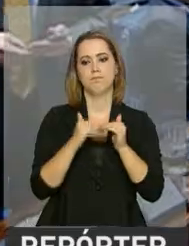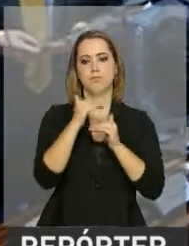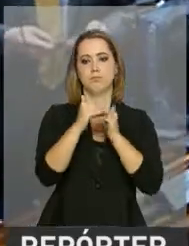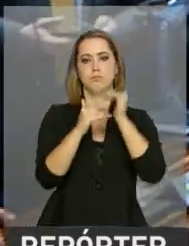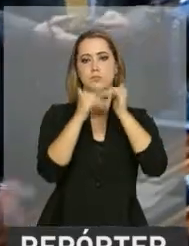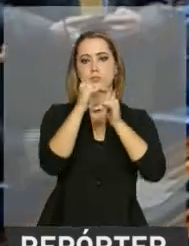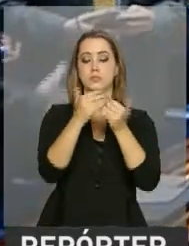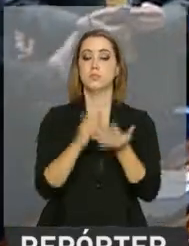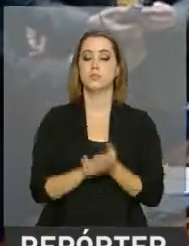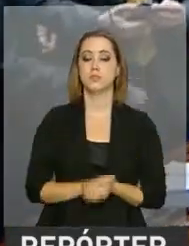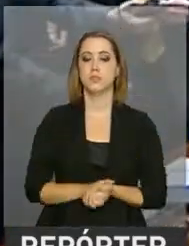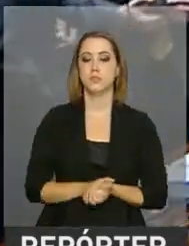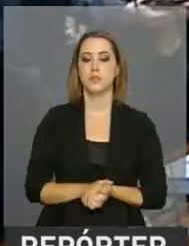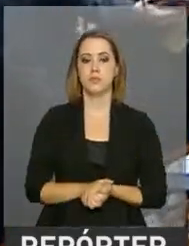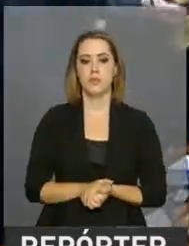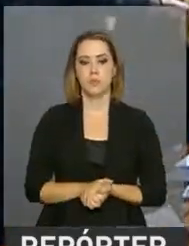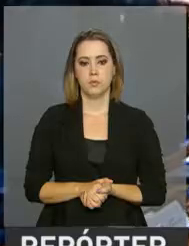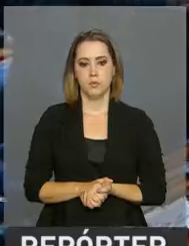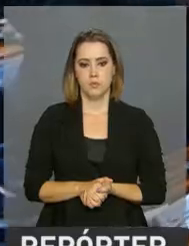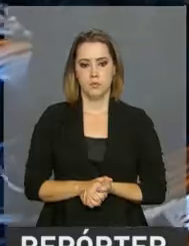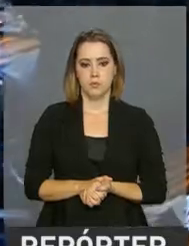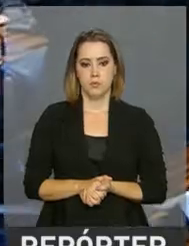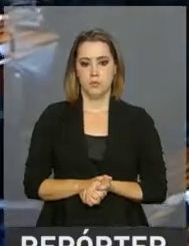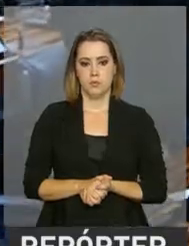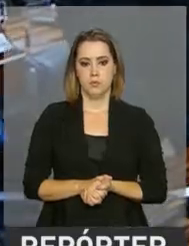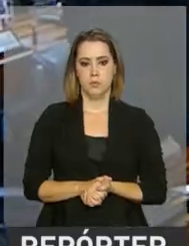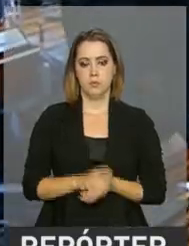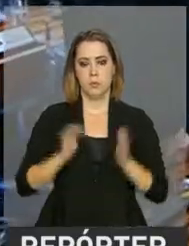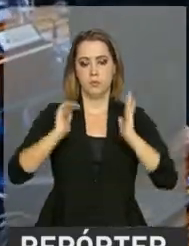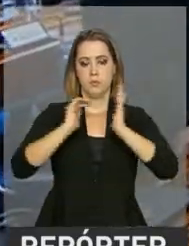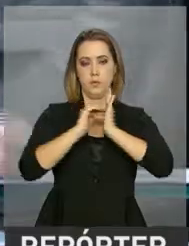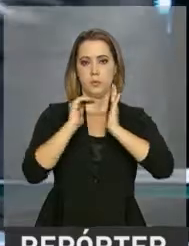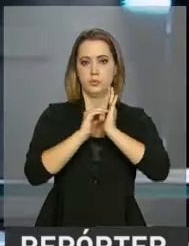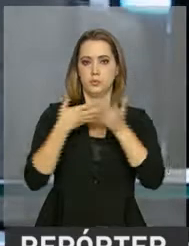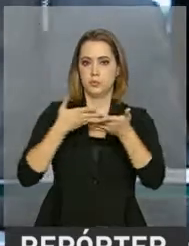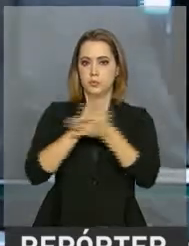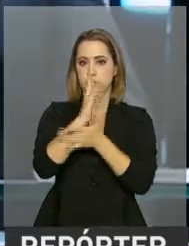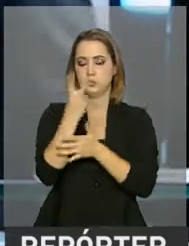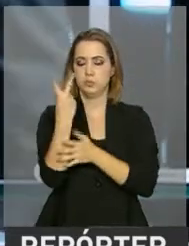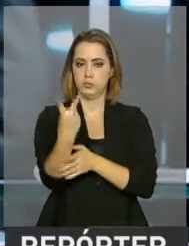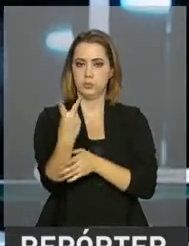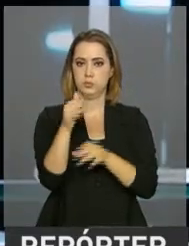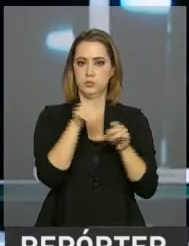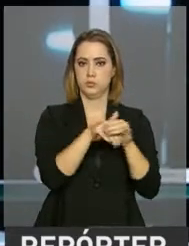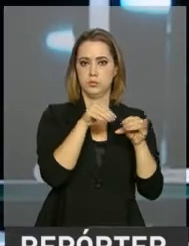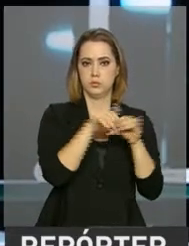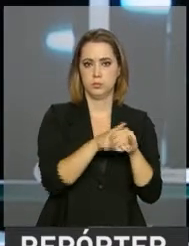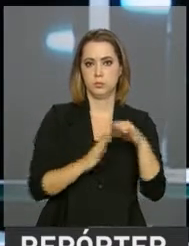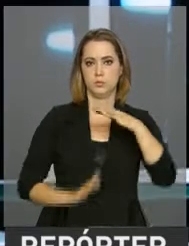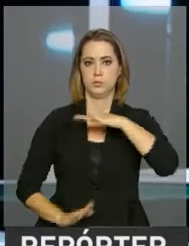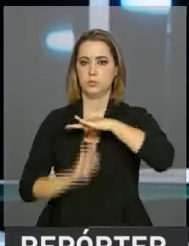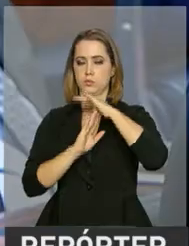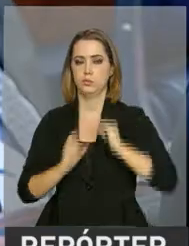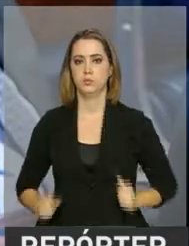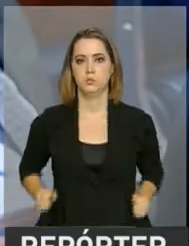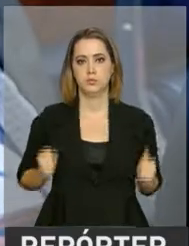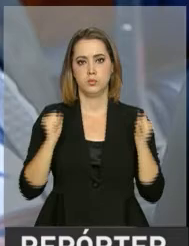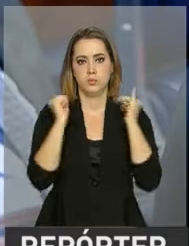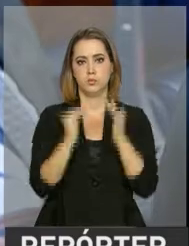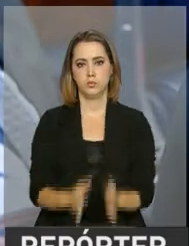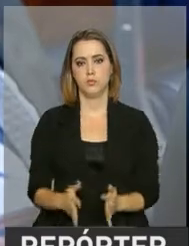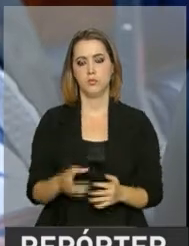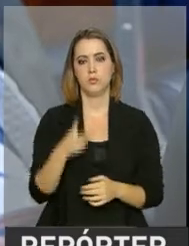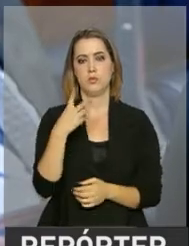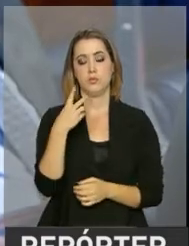e volta fim o senado aprovou em segundo turno a proposta que estabelece um teto para o aumento nos gastos públicos foram